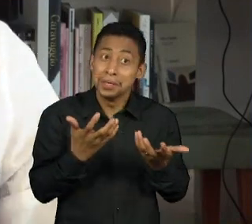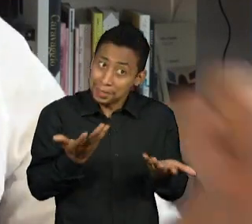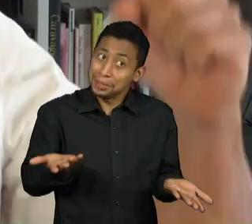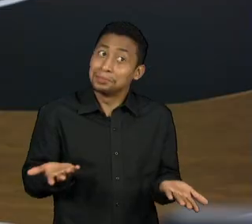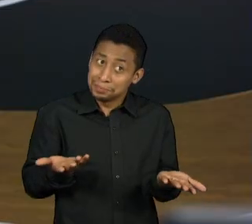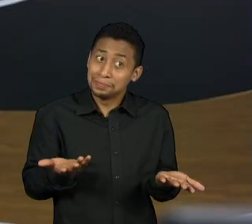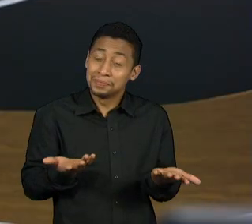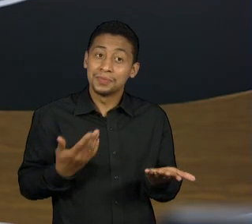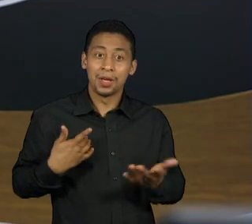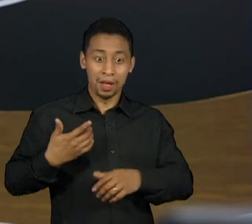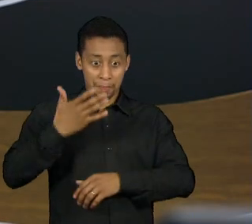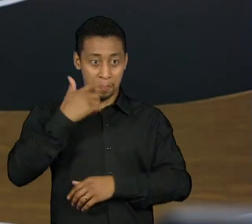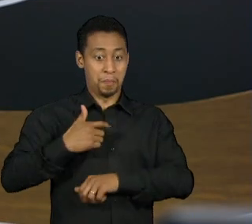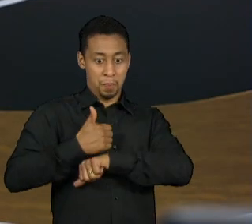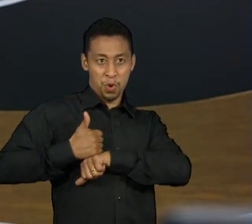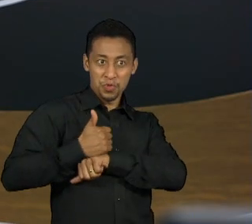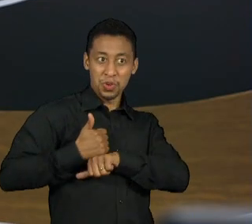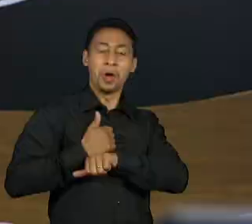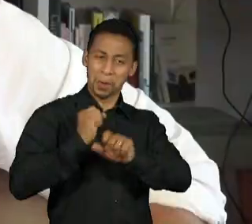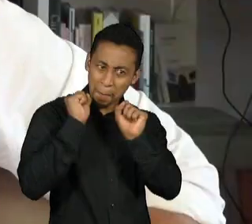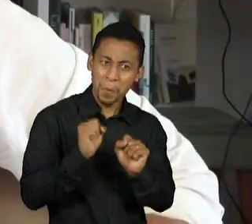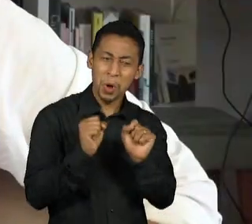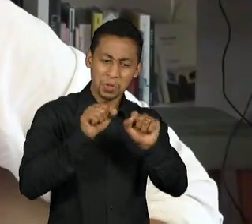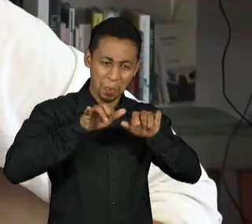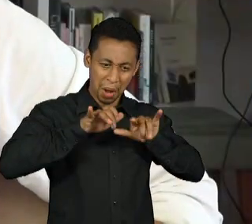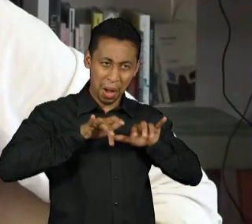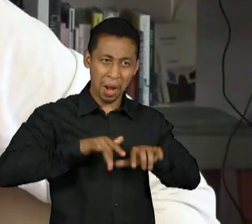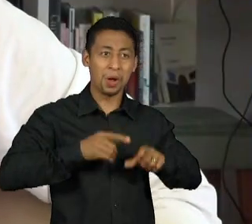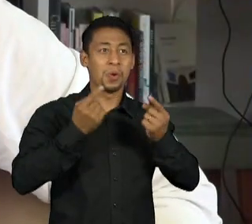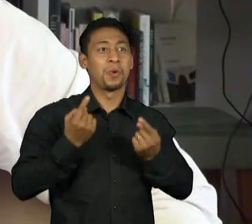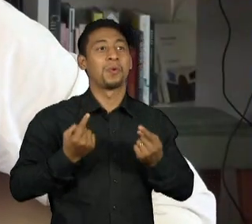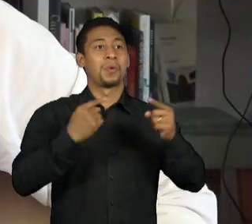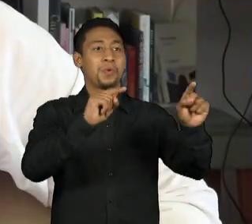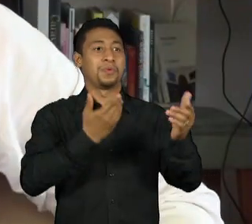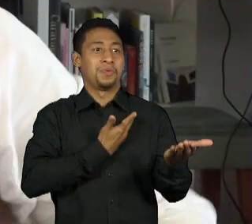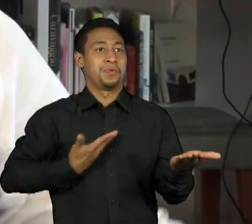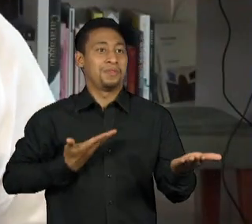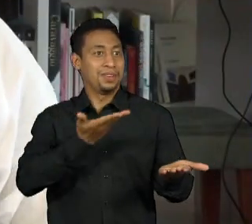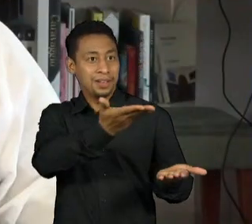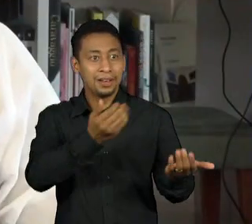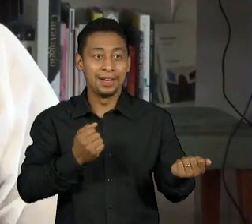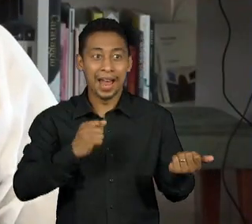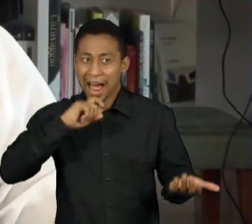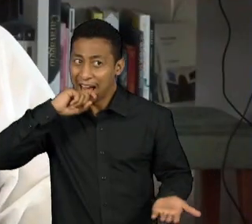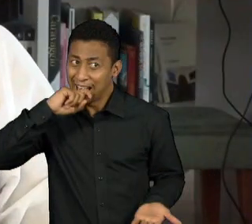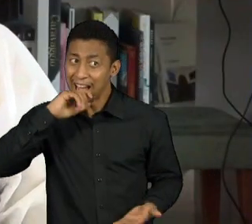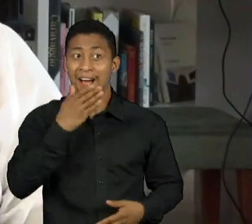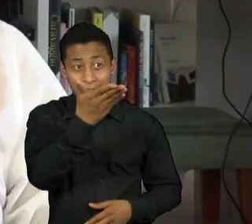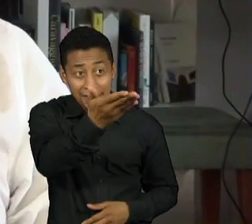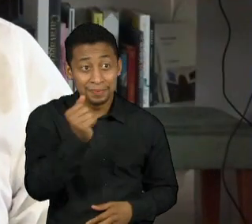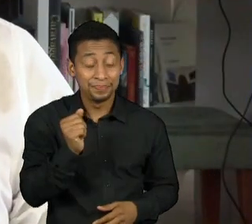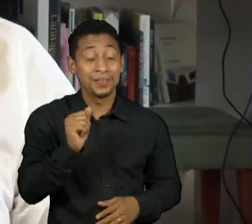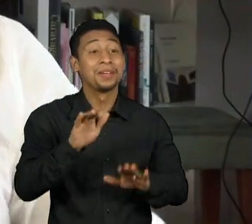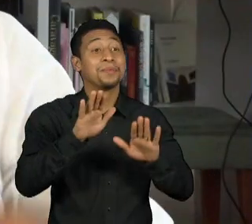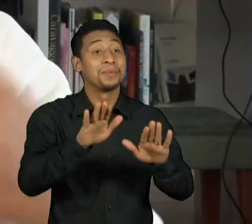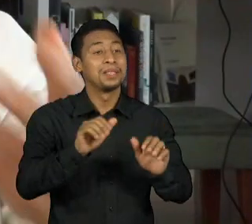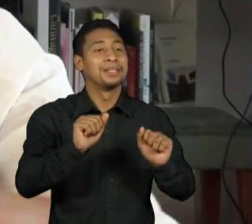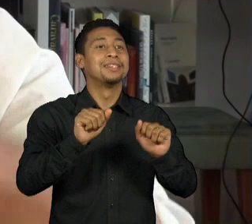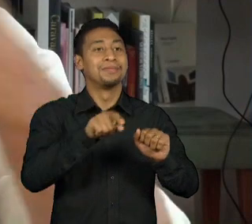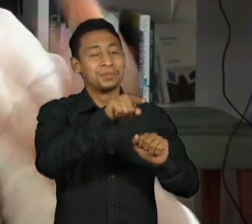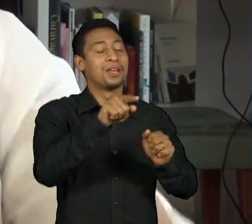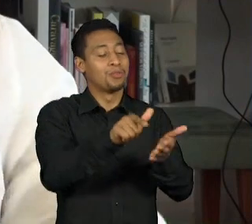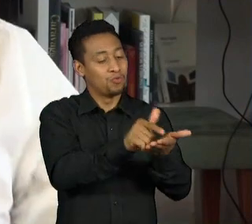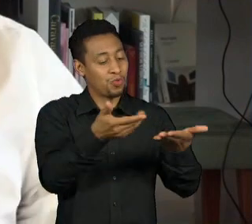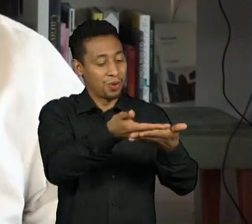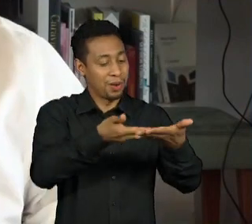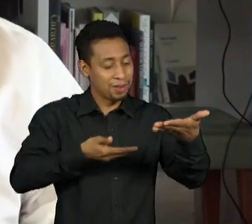permitisse falar contra esse governo aí, me dava uma inveja danada. E, de certa maneira, essa peça, escrita, como a gente